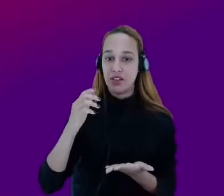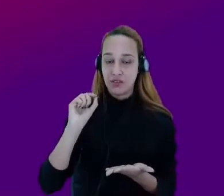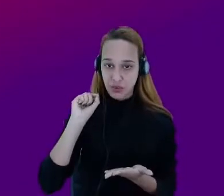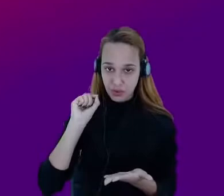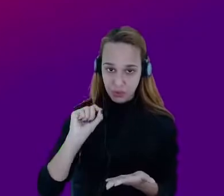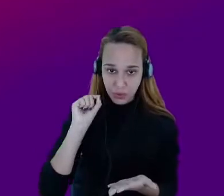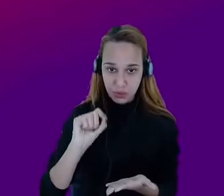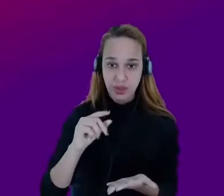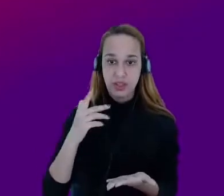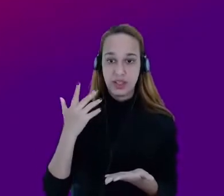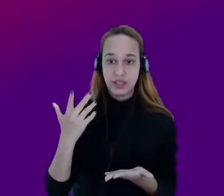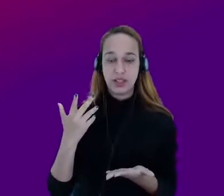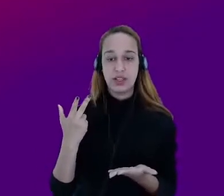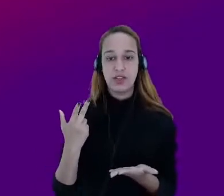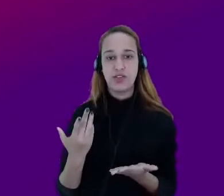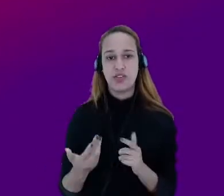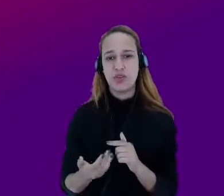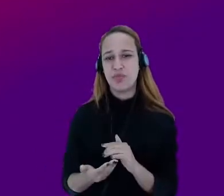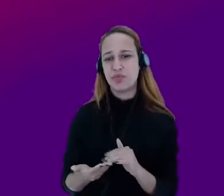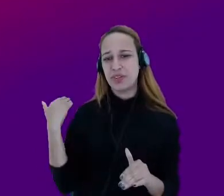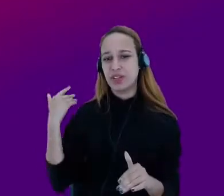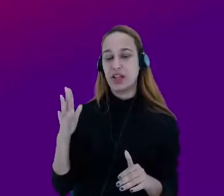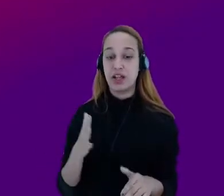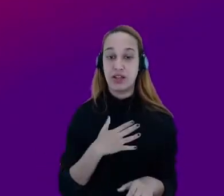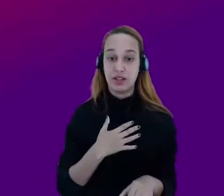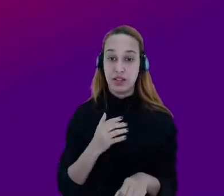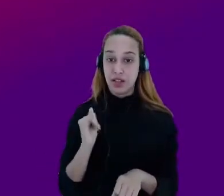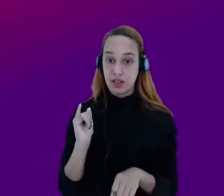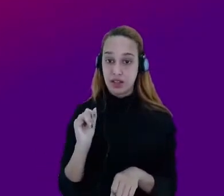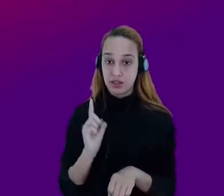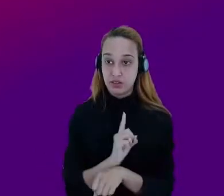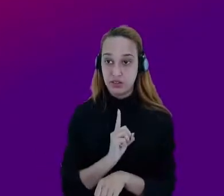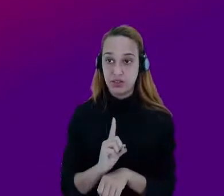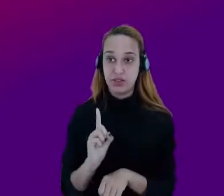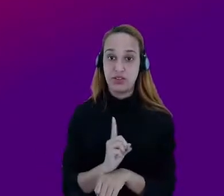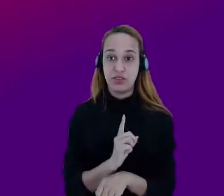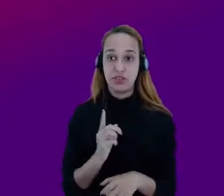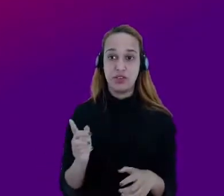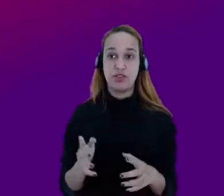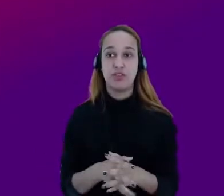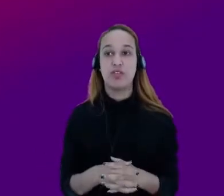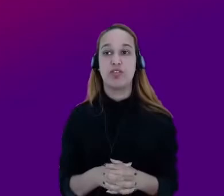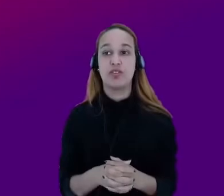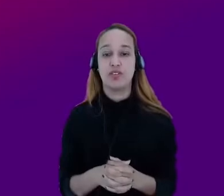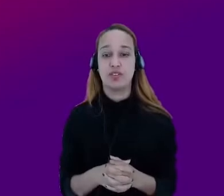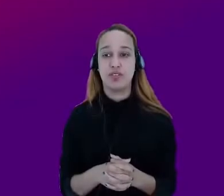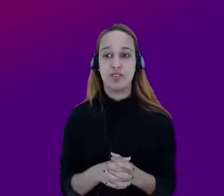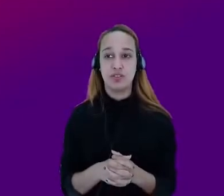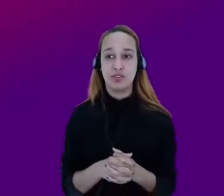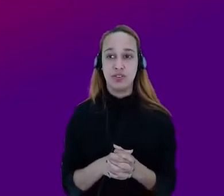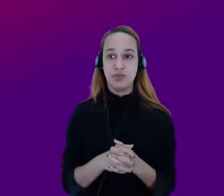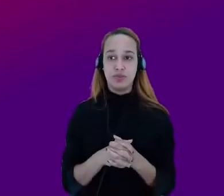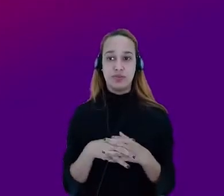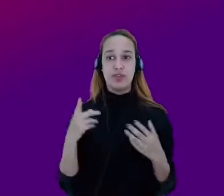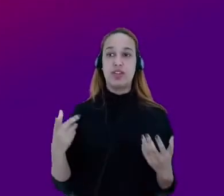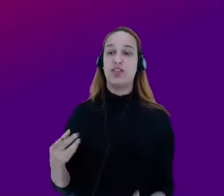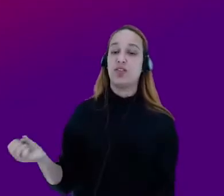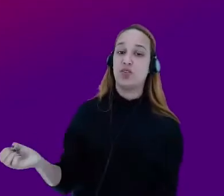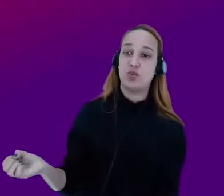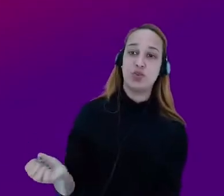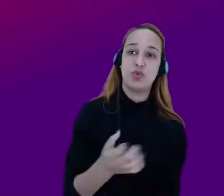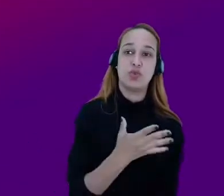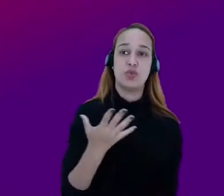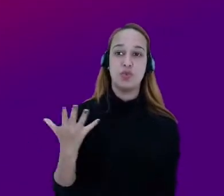versão que já ficou para trás. Para mim, a digitalização, ela já ficou, é um desafio que ele é novo, mas se você parar para